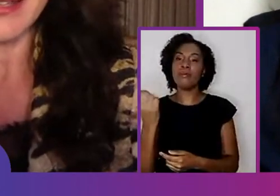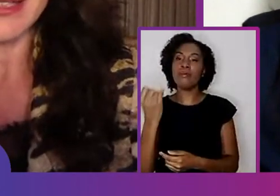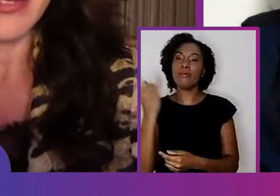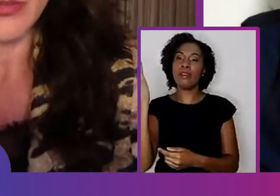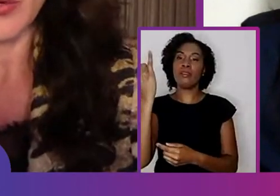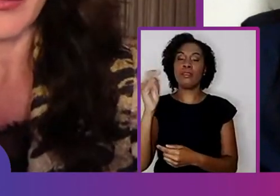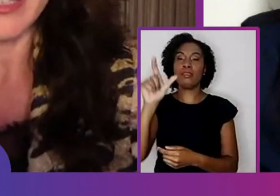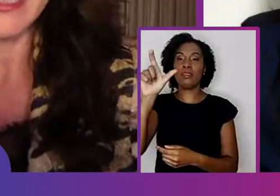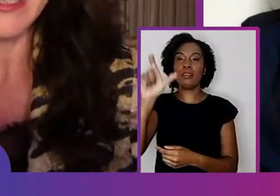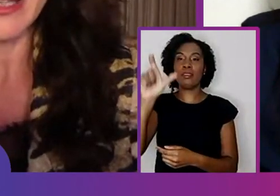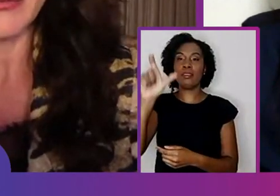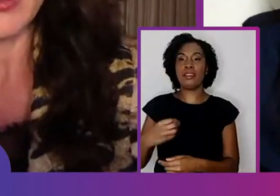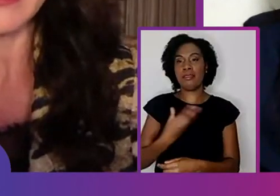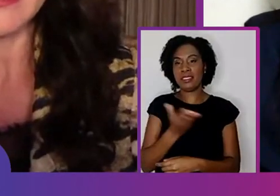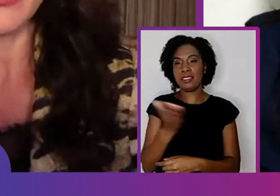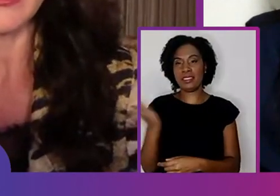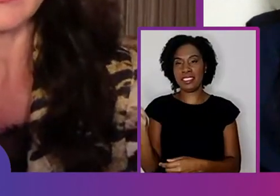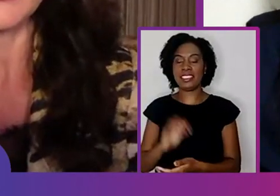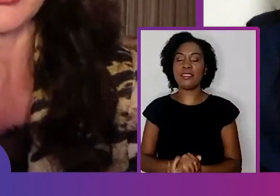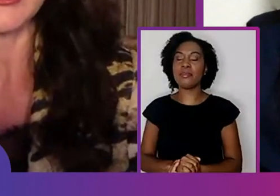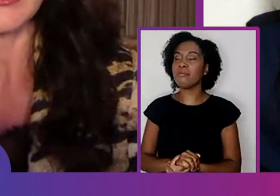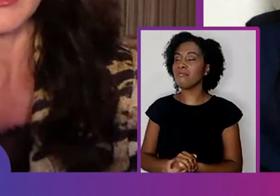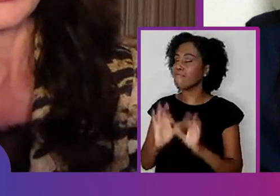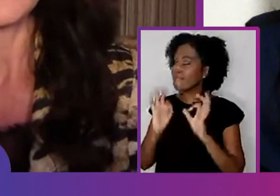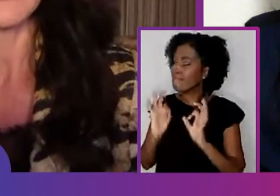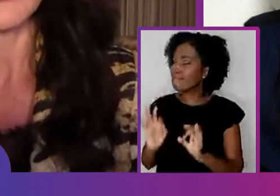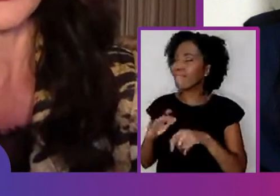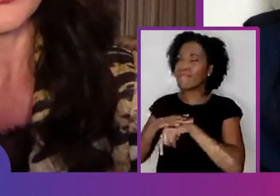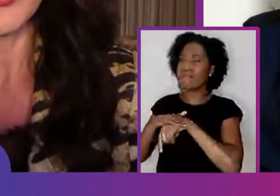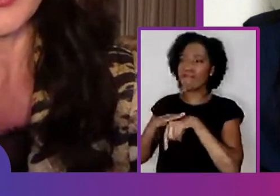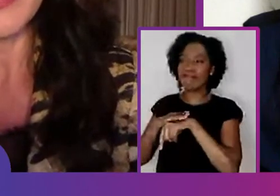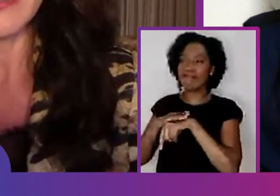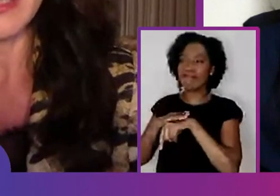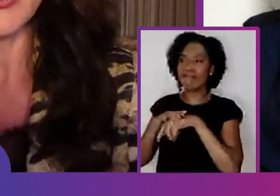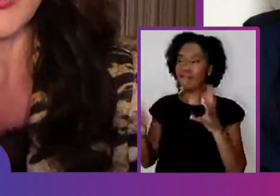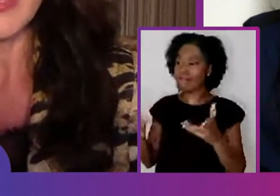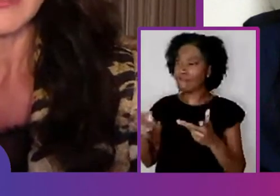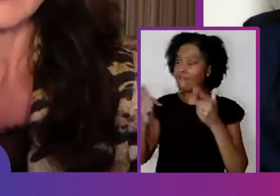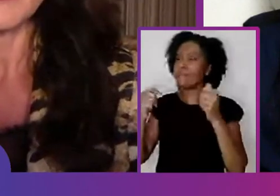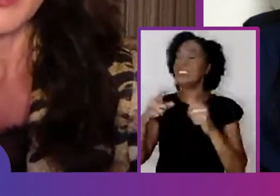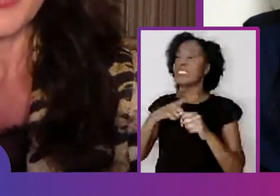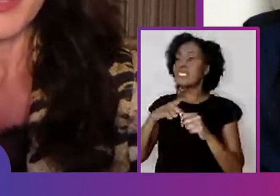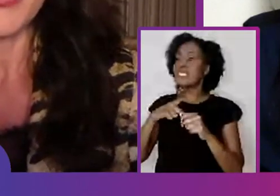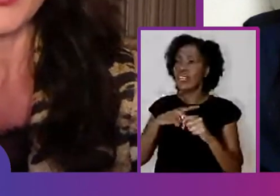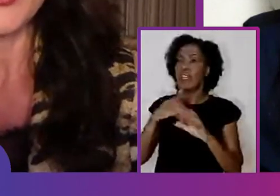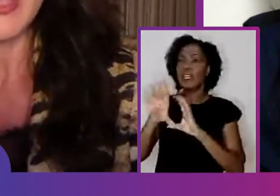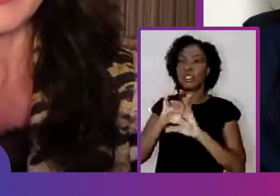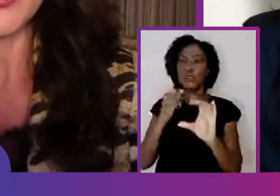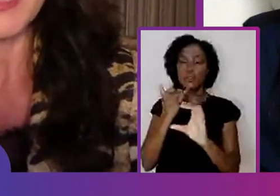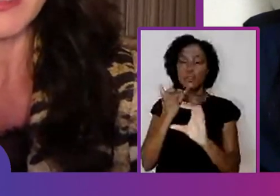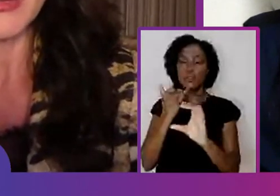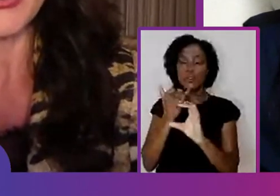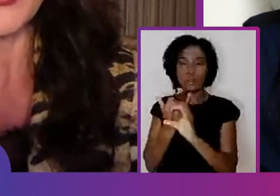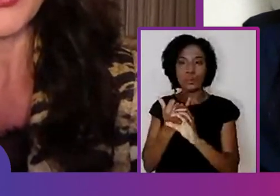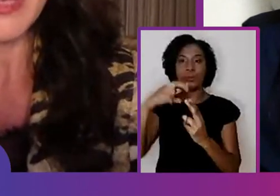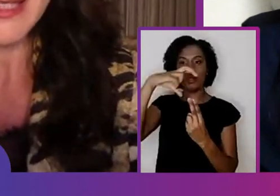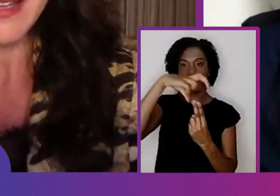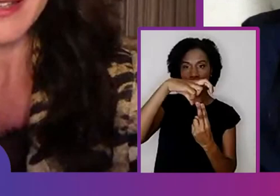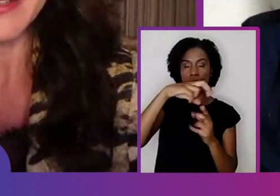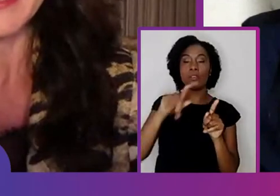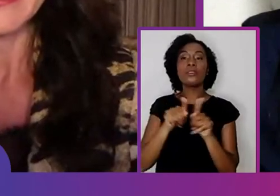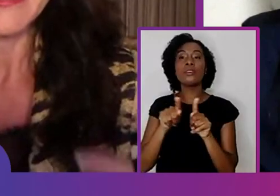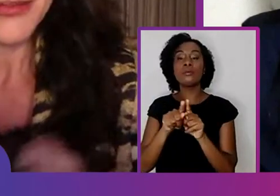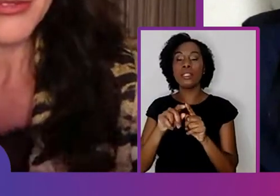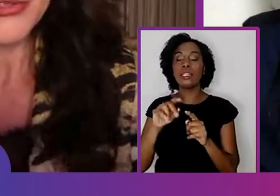tenho certeza que essa vai ser uma conversa incrível. Ela está sendo transmitida no canal do YouTube do Bradesco e também no perfil do Teatro Bradesco